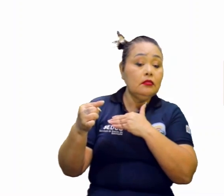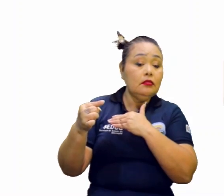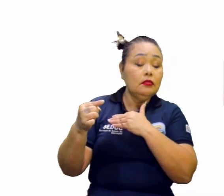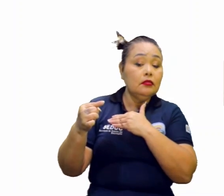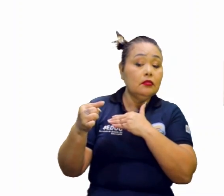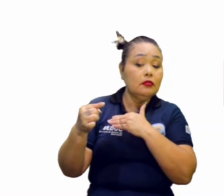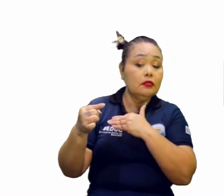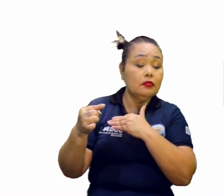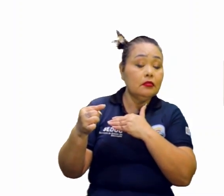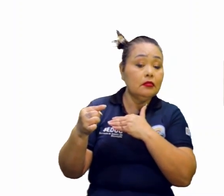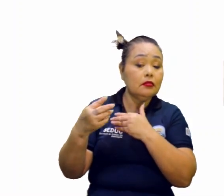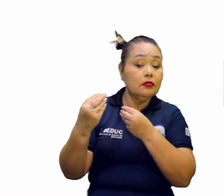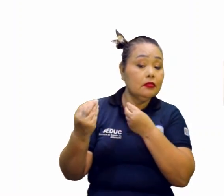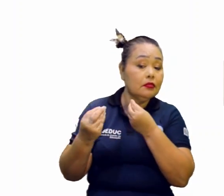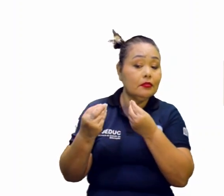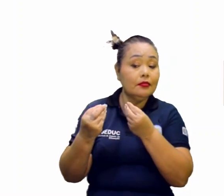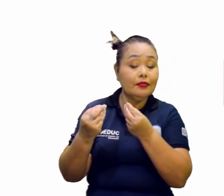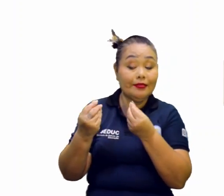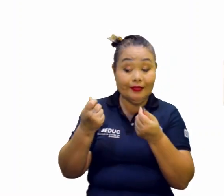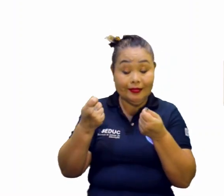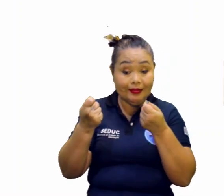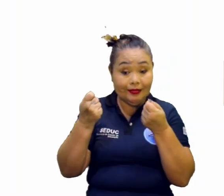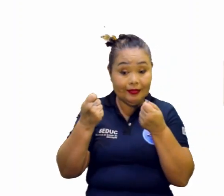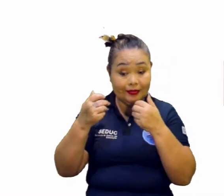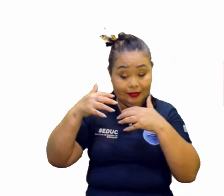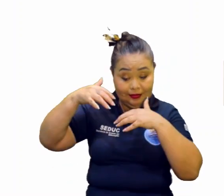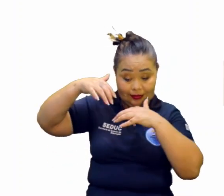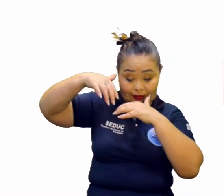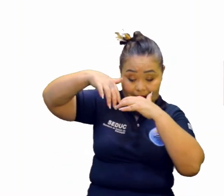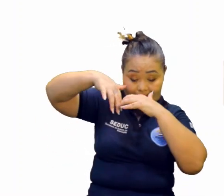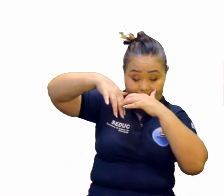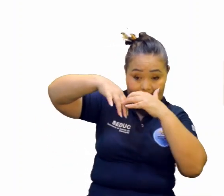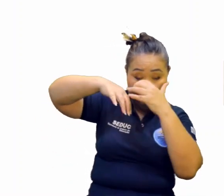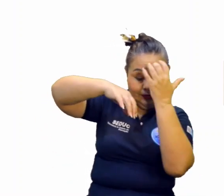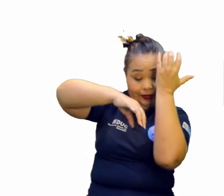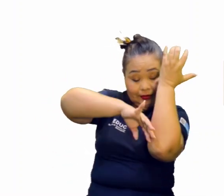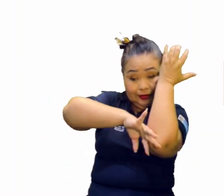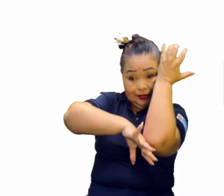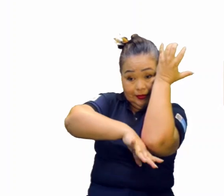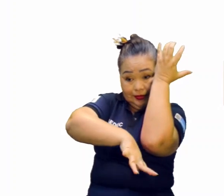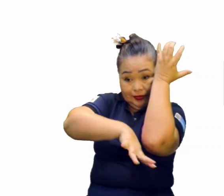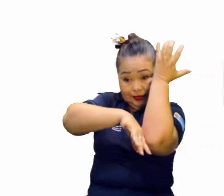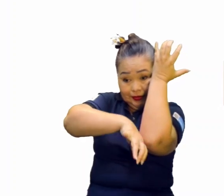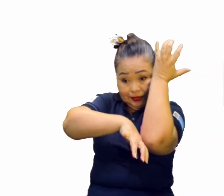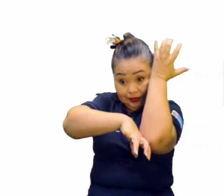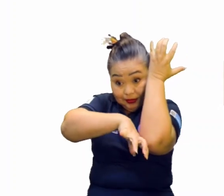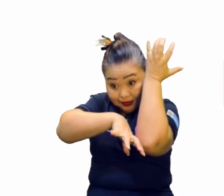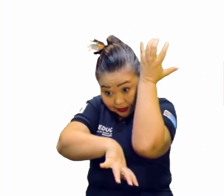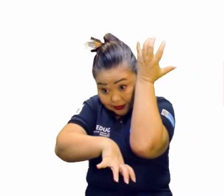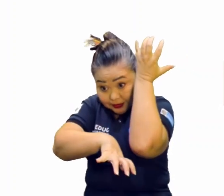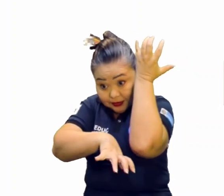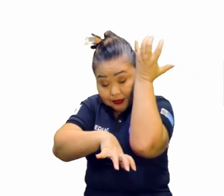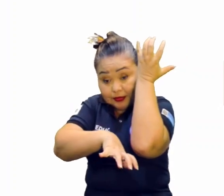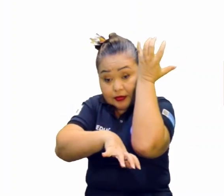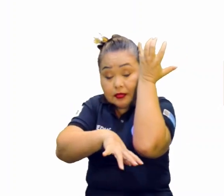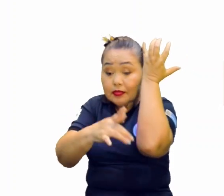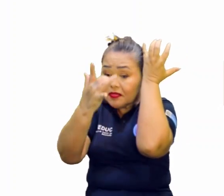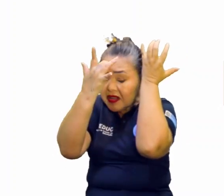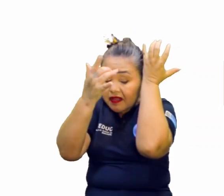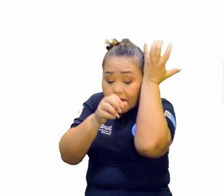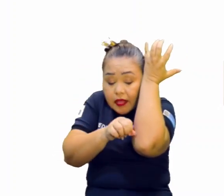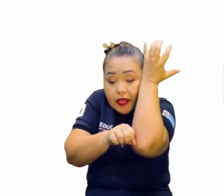meio de resistência para esse sistema radicular. Então, se ele não tiver facilidade para poder